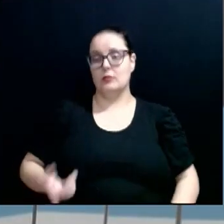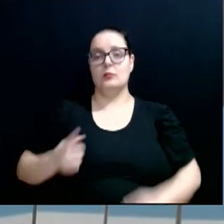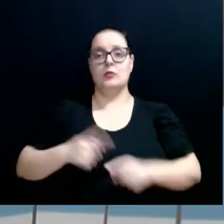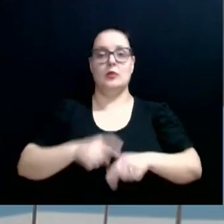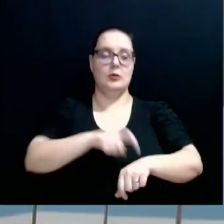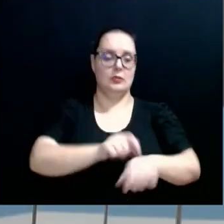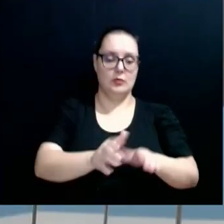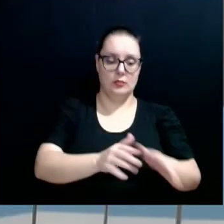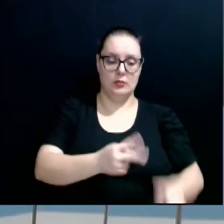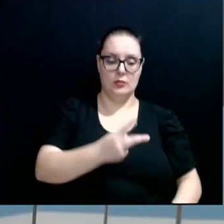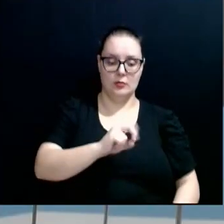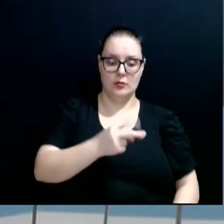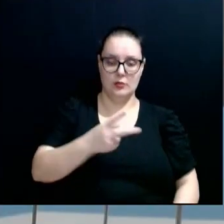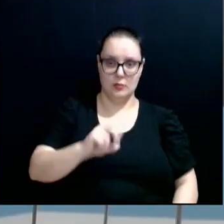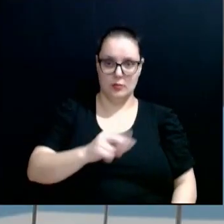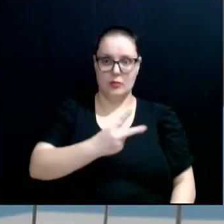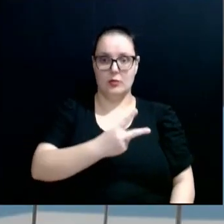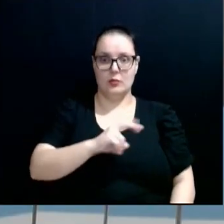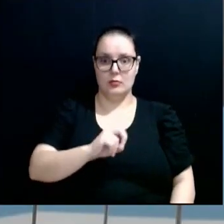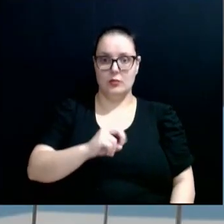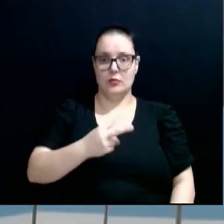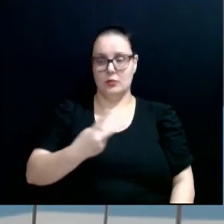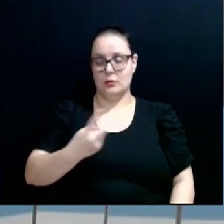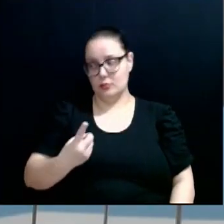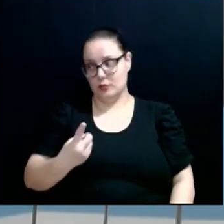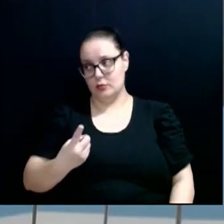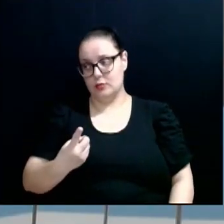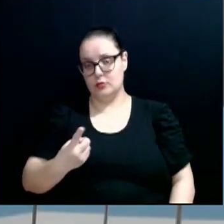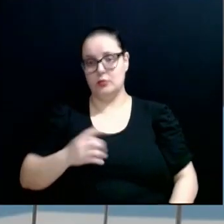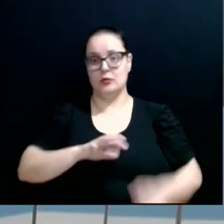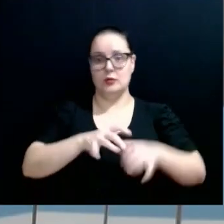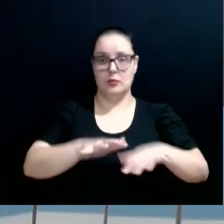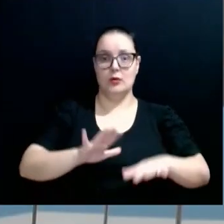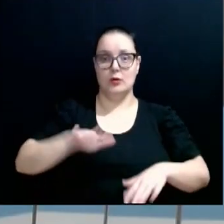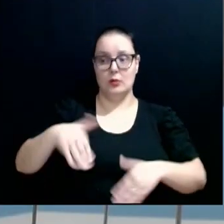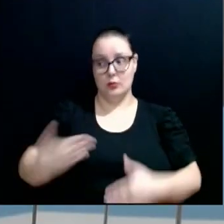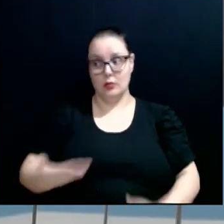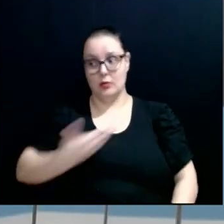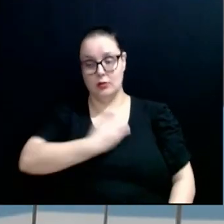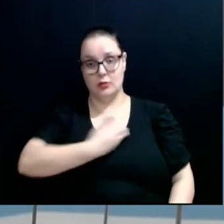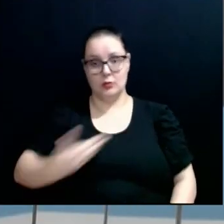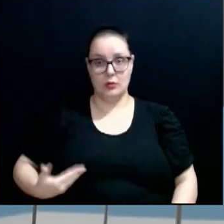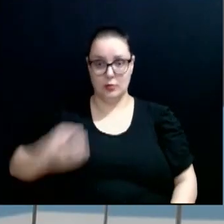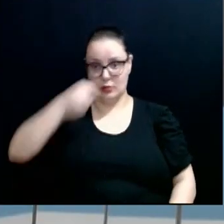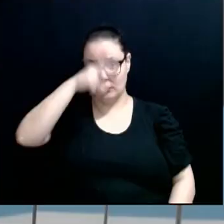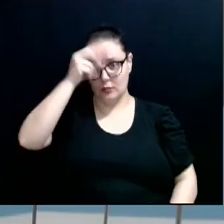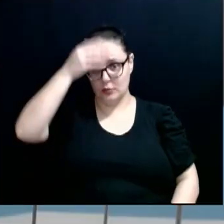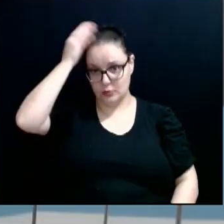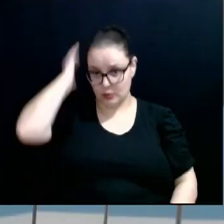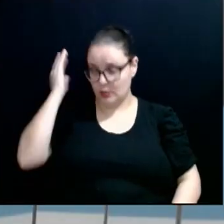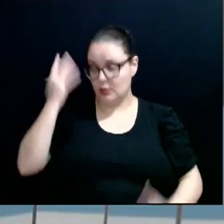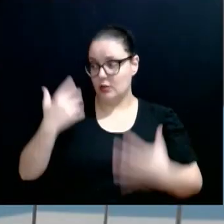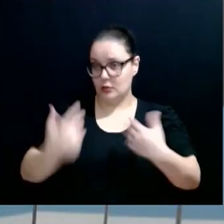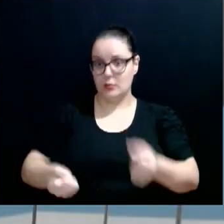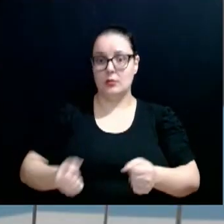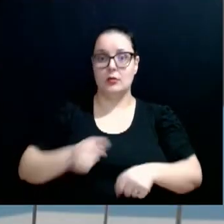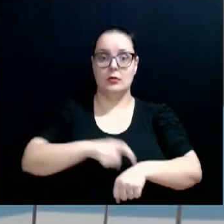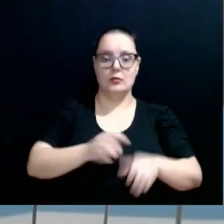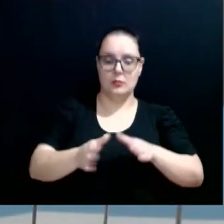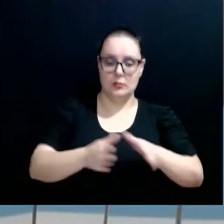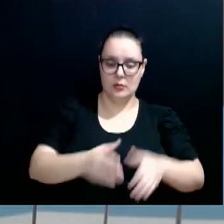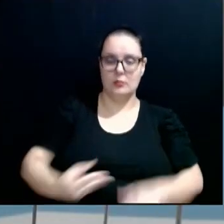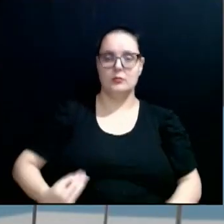21, né? 21, logo quando o governo Dara assumiu, ainda estávamos na pandemia e nós